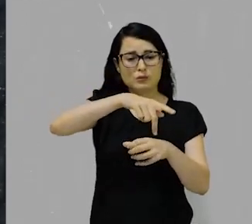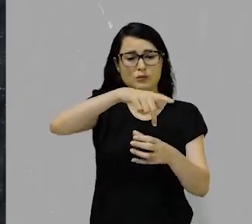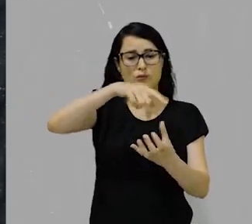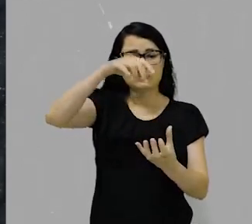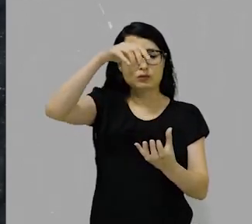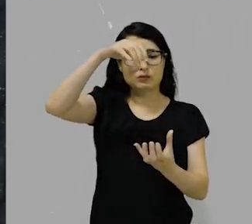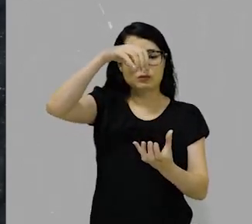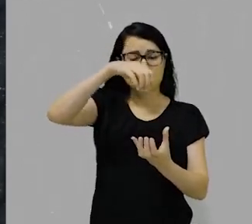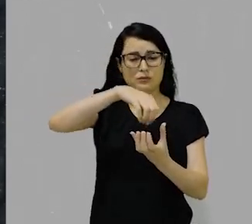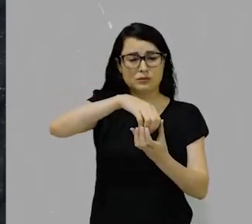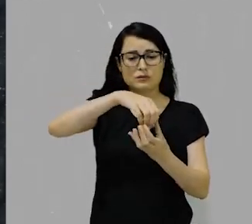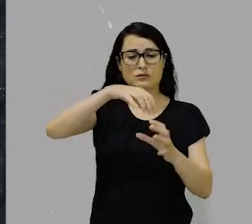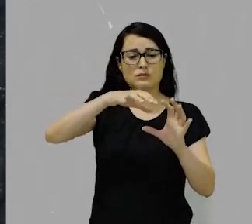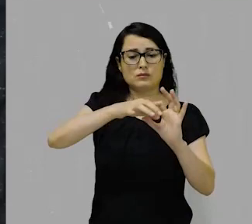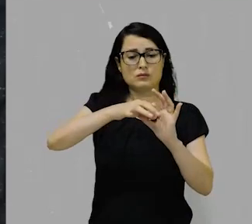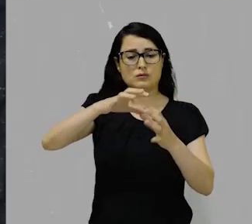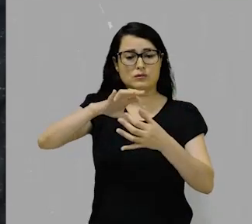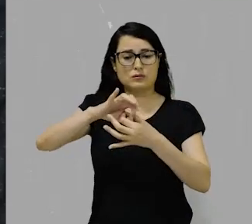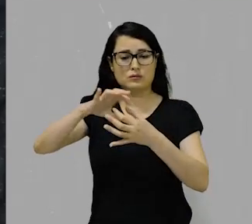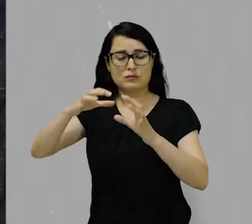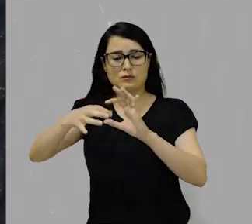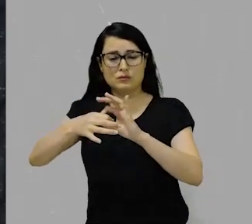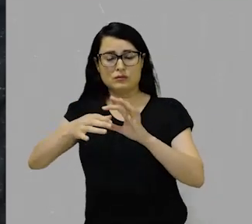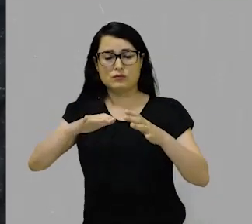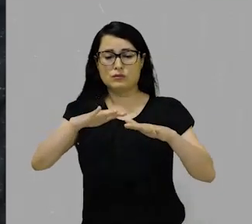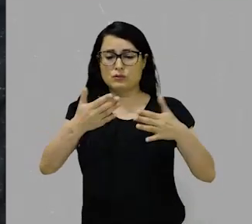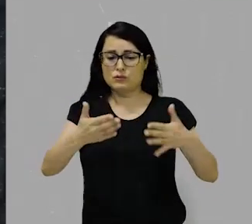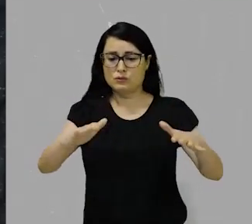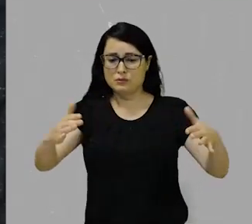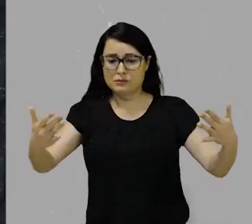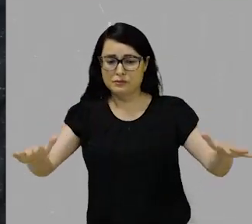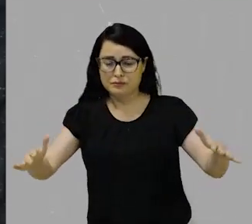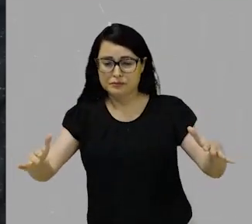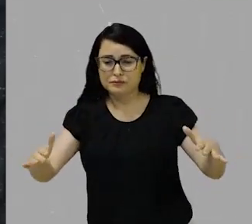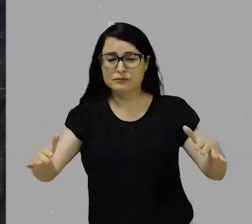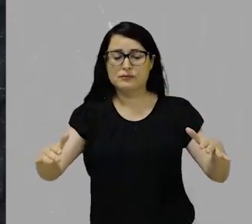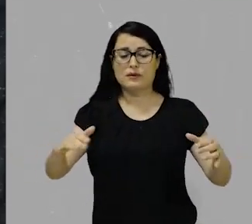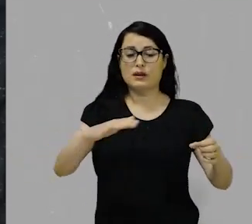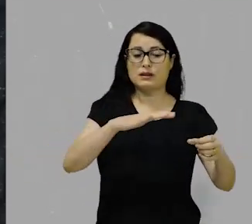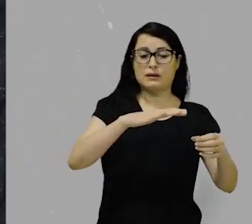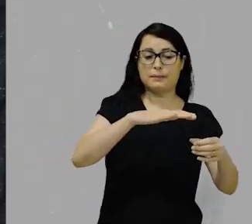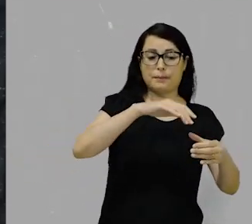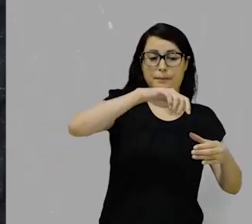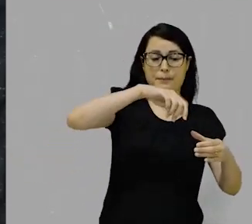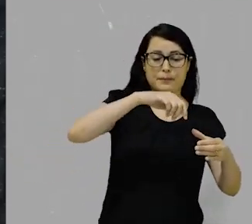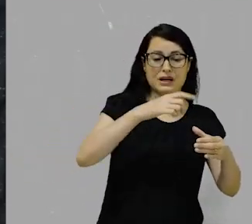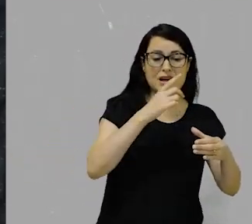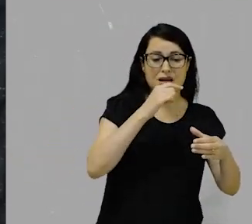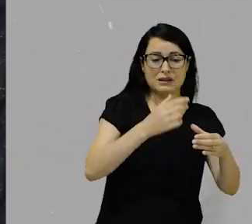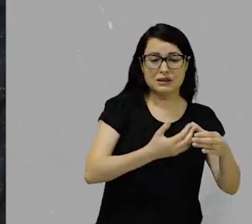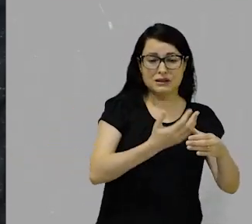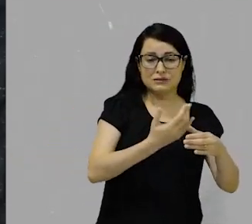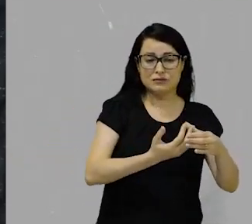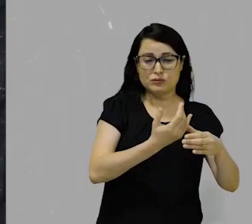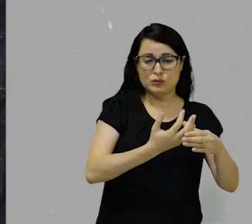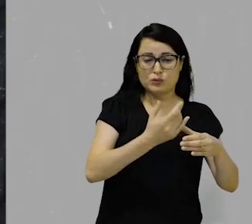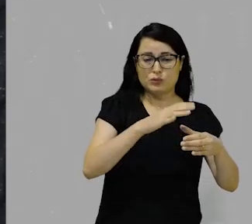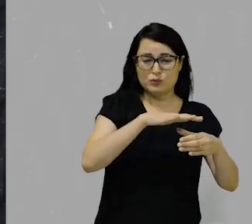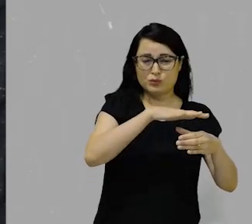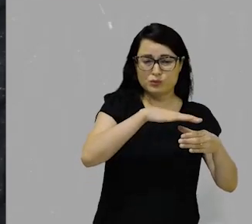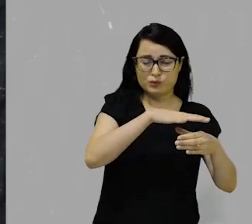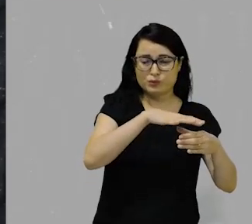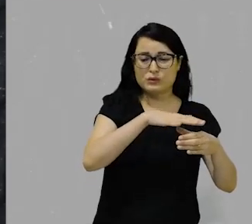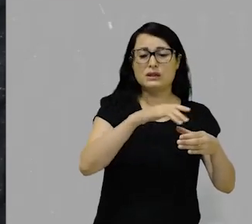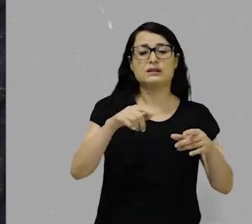panela com fogo, tá? Para entender a estrutura da Terra e a movimentação das placas, esse tem que estar com esse exemplo na mente. Essas